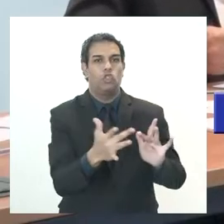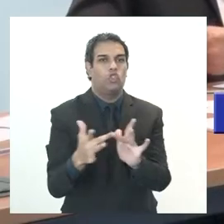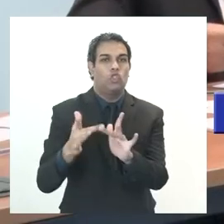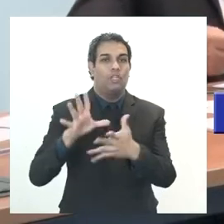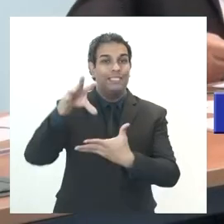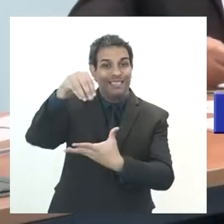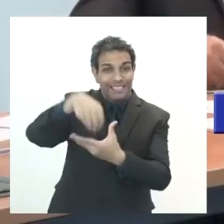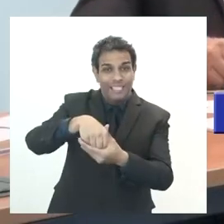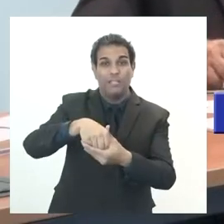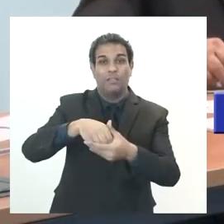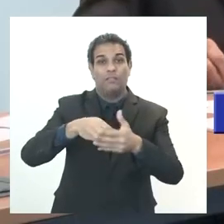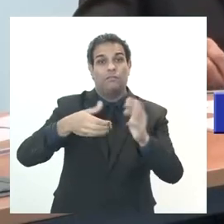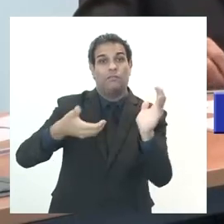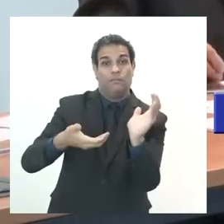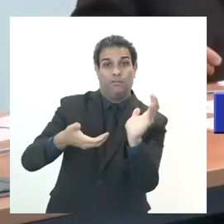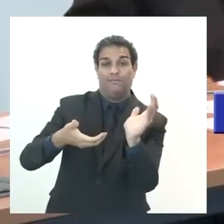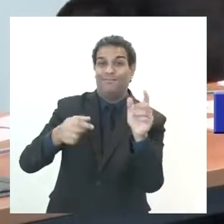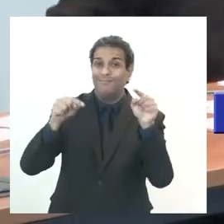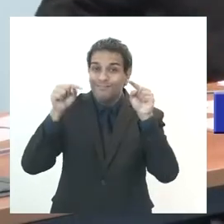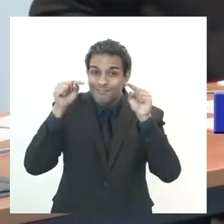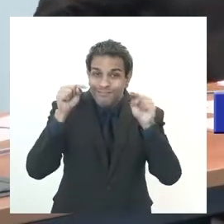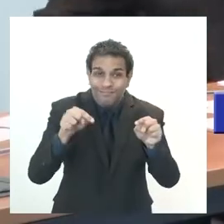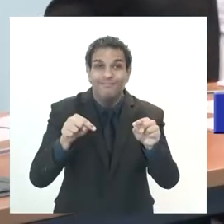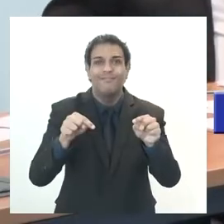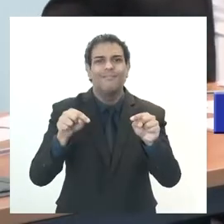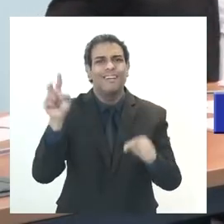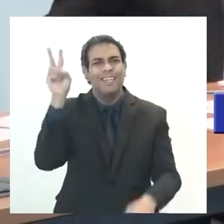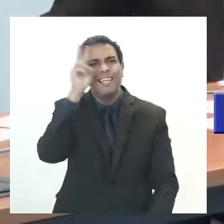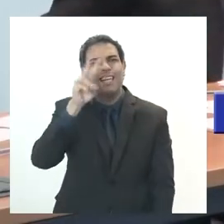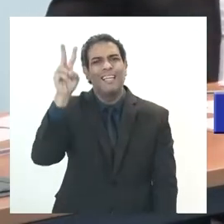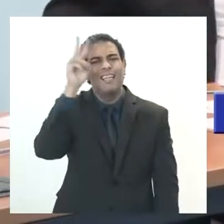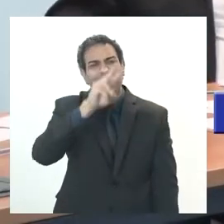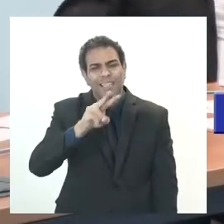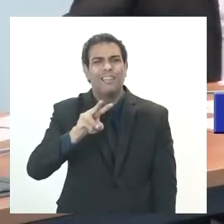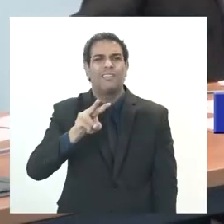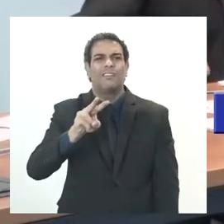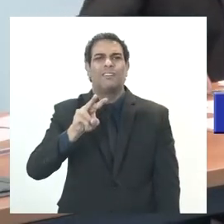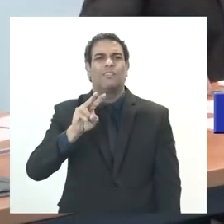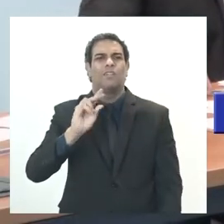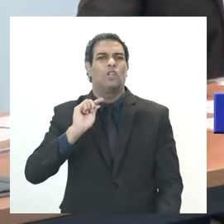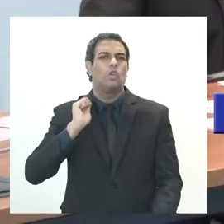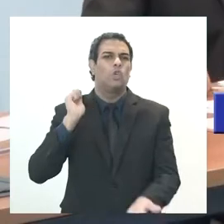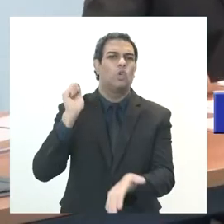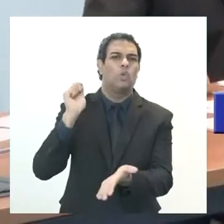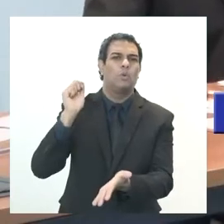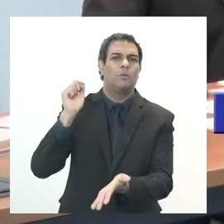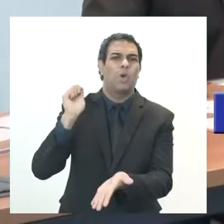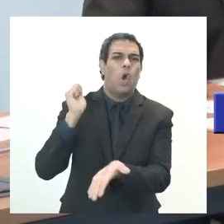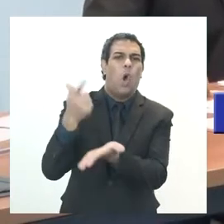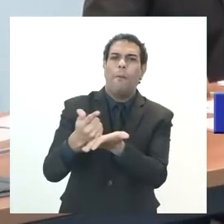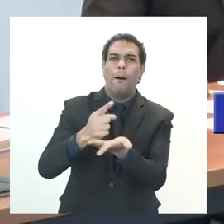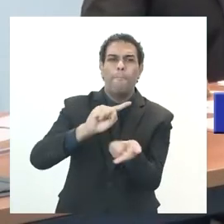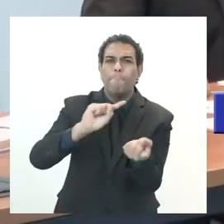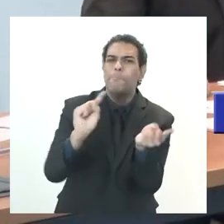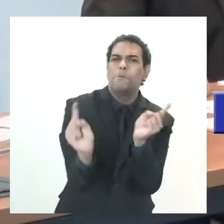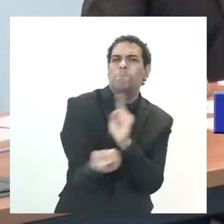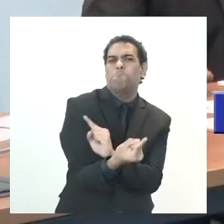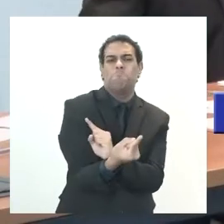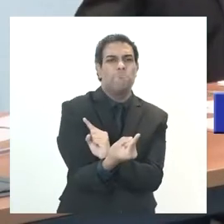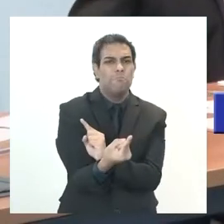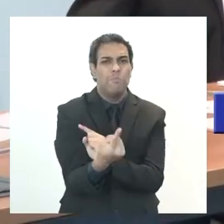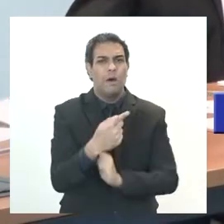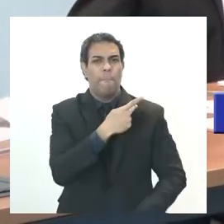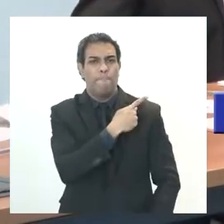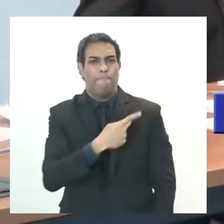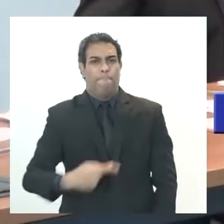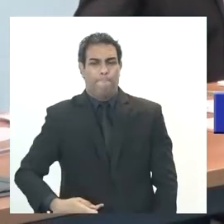Nacional Lobby esse que levou o Eduardo com inclusive compra tudo que era deputado na época em virar Virar